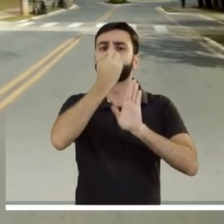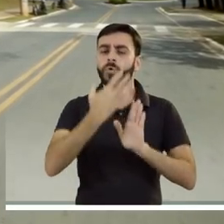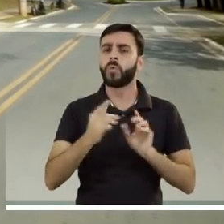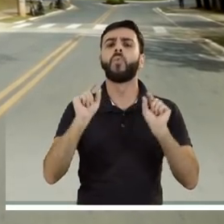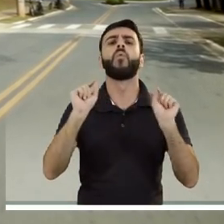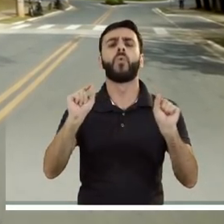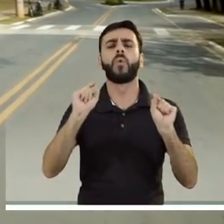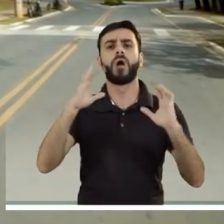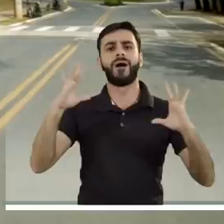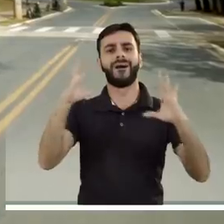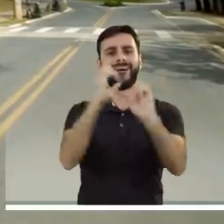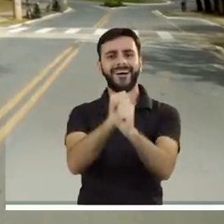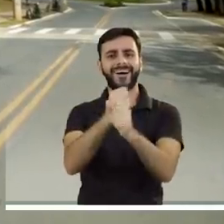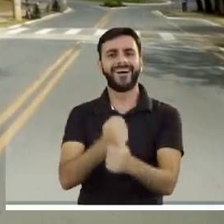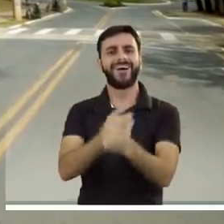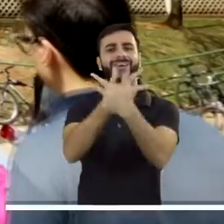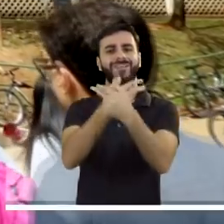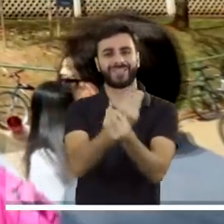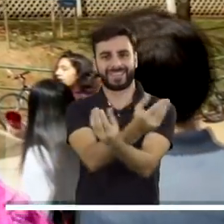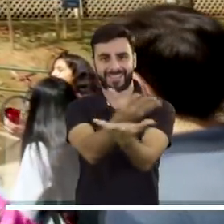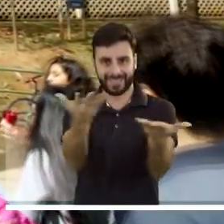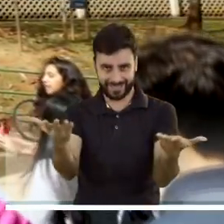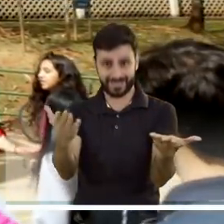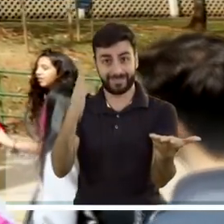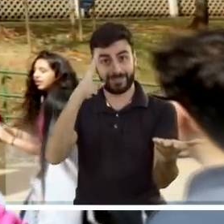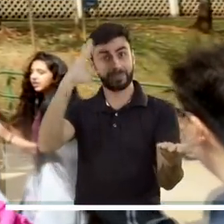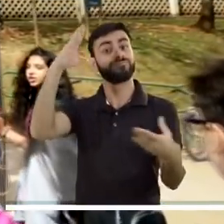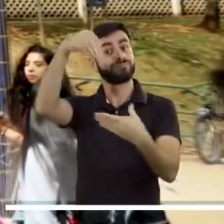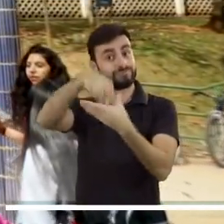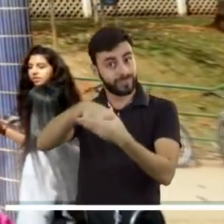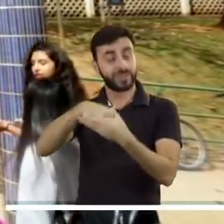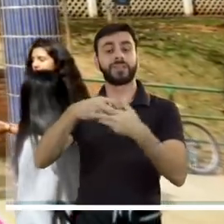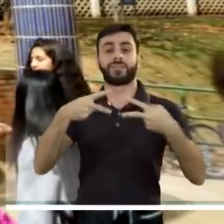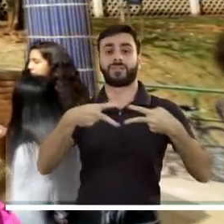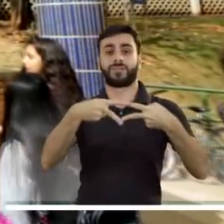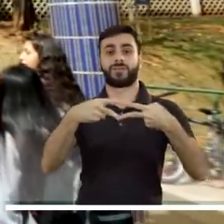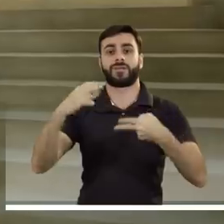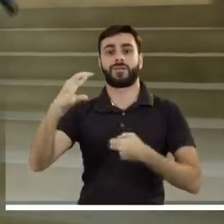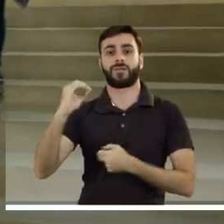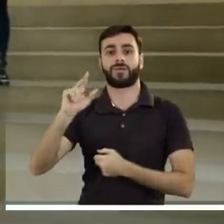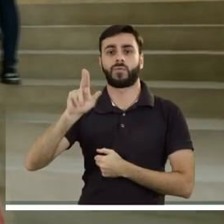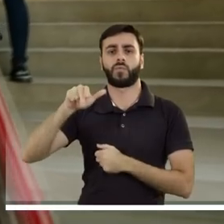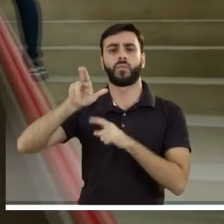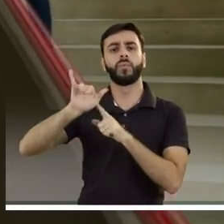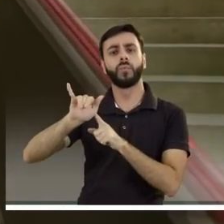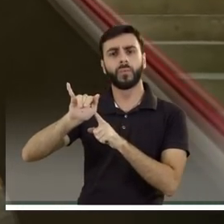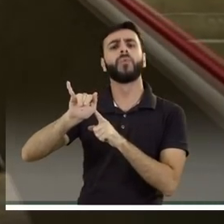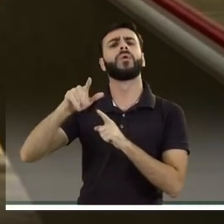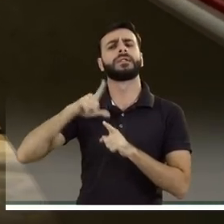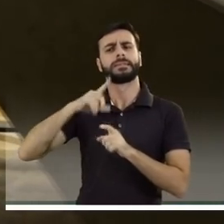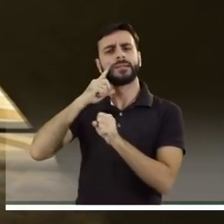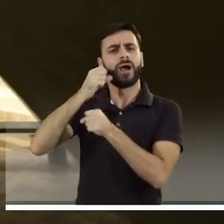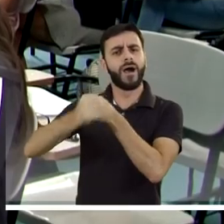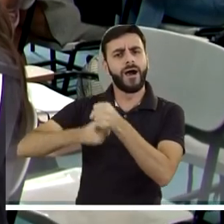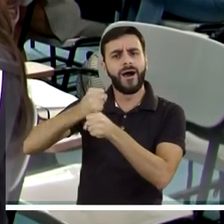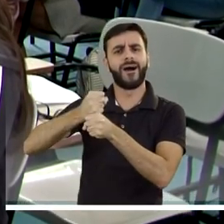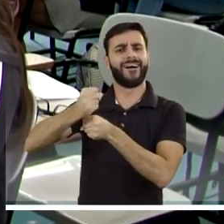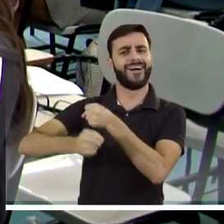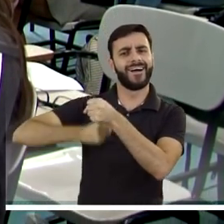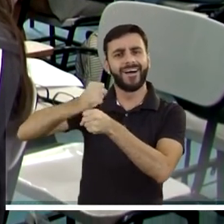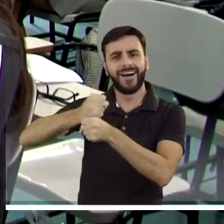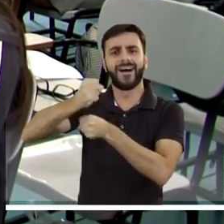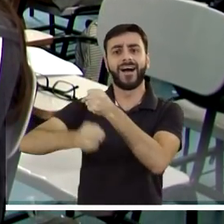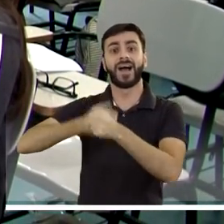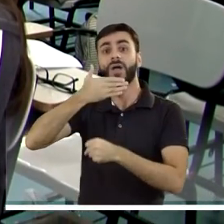que abrange tudo o que a UFV oferece, como o Colune, colégio de aplicação reconhecido ano após ano como o